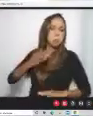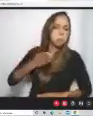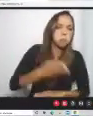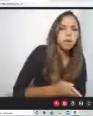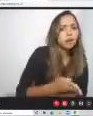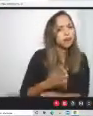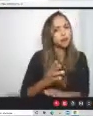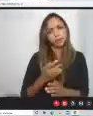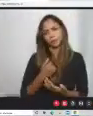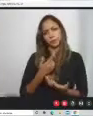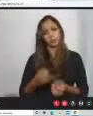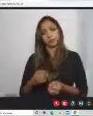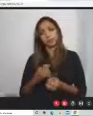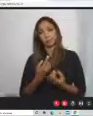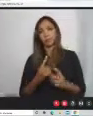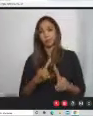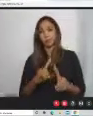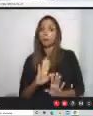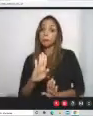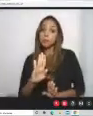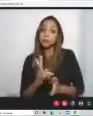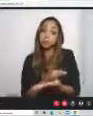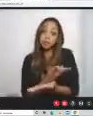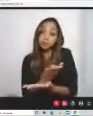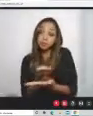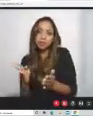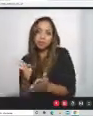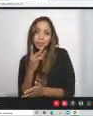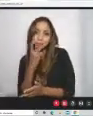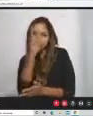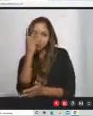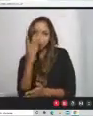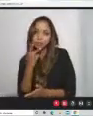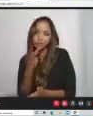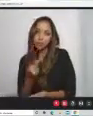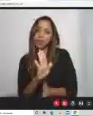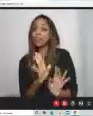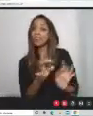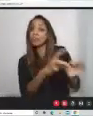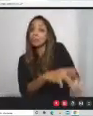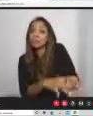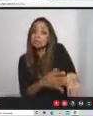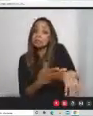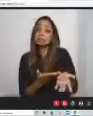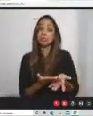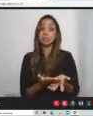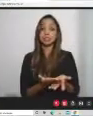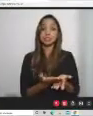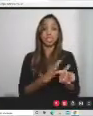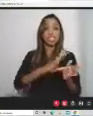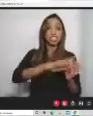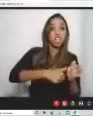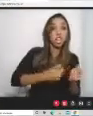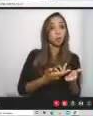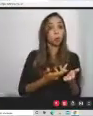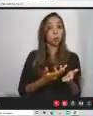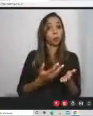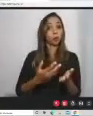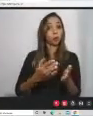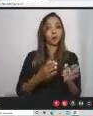ali, próximo, informaram, vereador, se o prédio está lá abandonado, ninguém... já roubaram o carro, já furtaram as